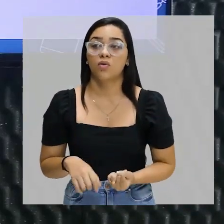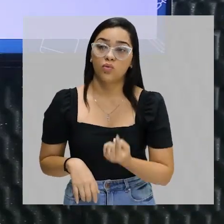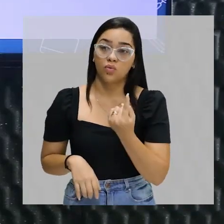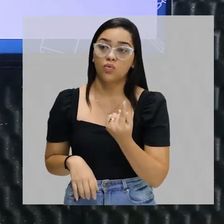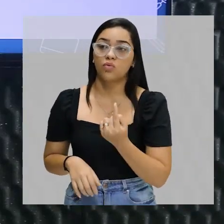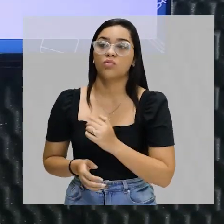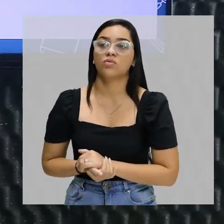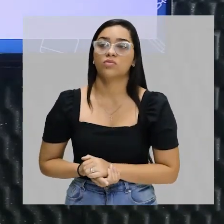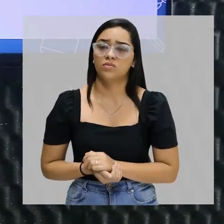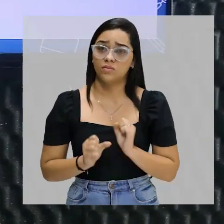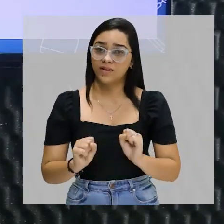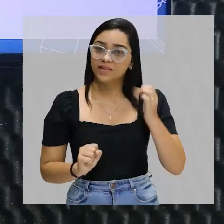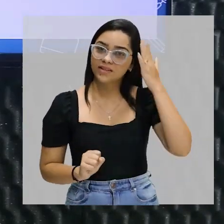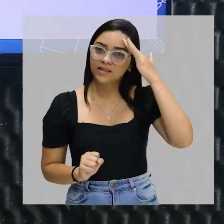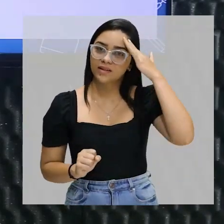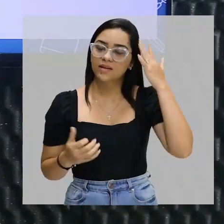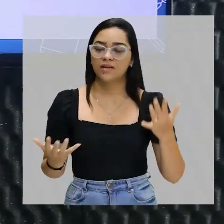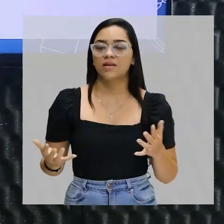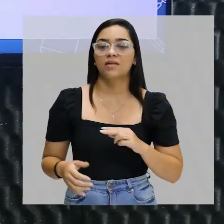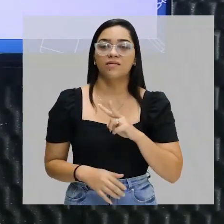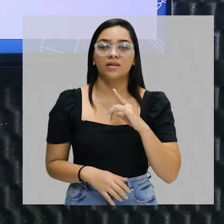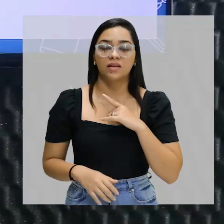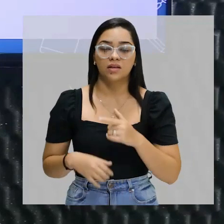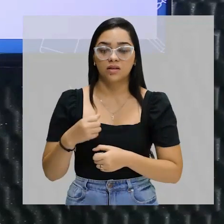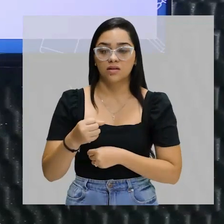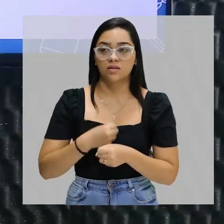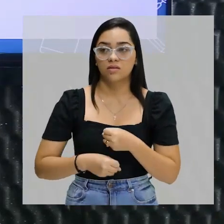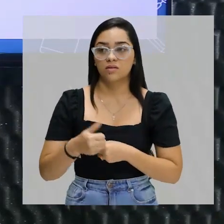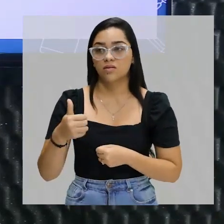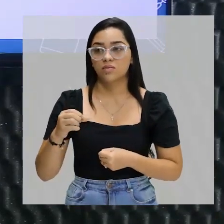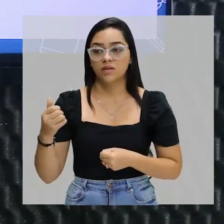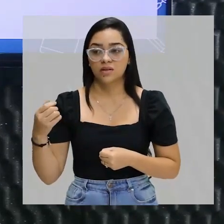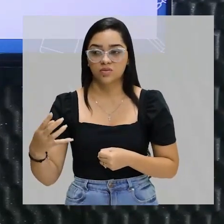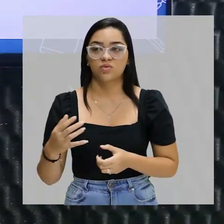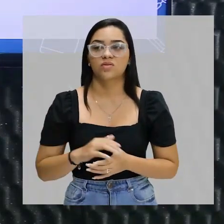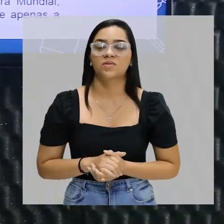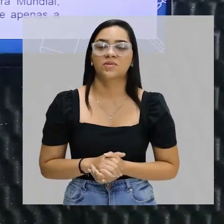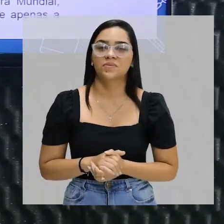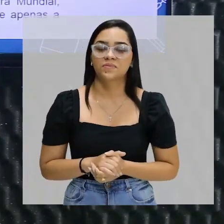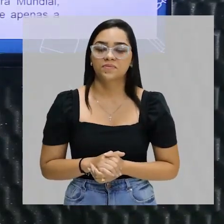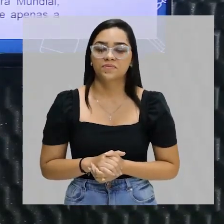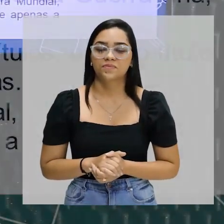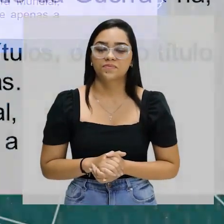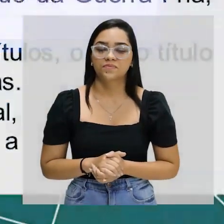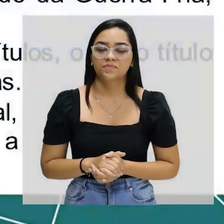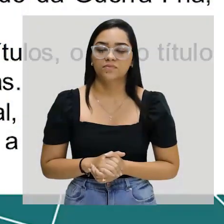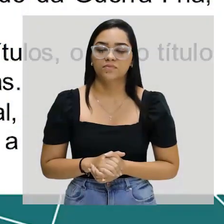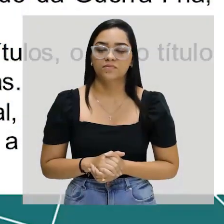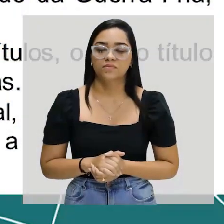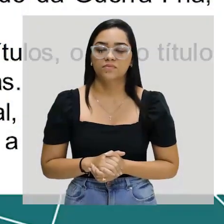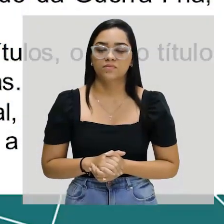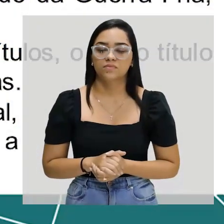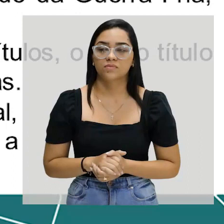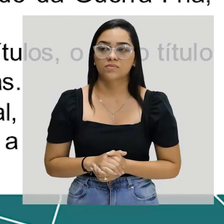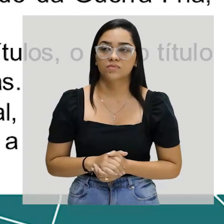Unificado Deu para entender agora que vai ser em 2014 Eita 7 a 1 hein mas vamos lá então agora fica